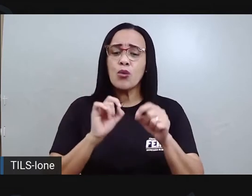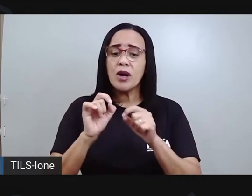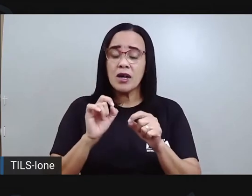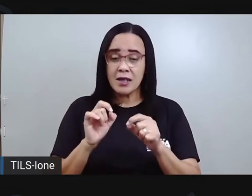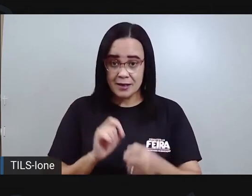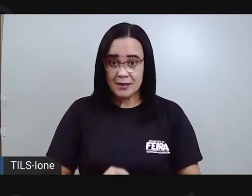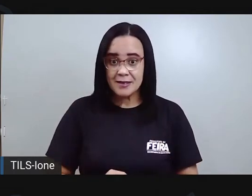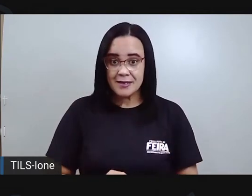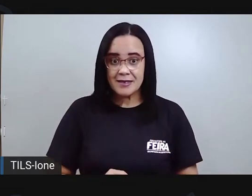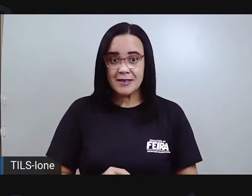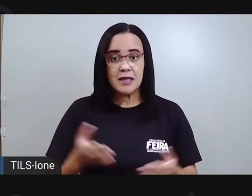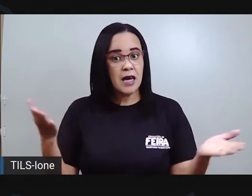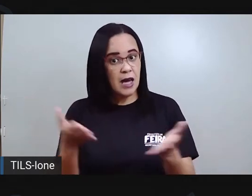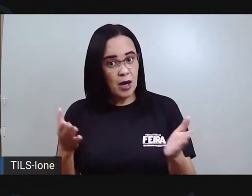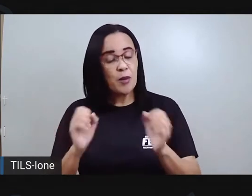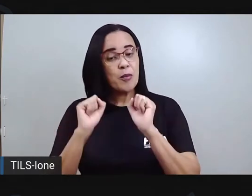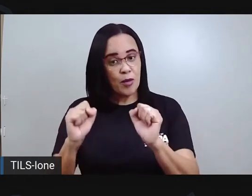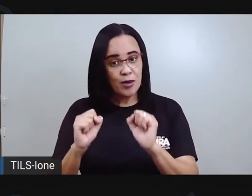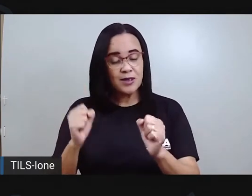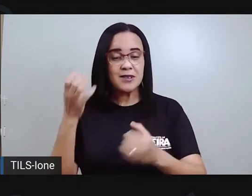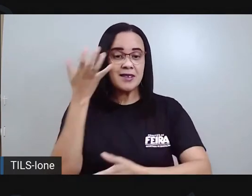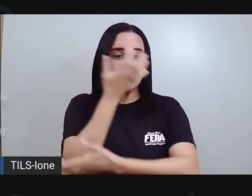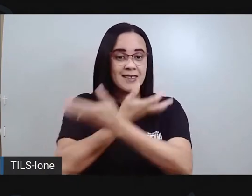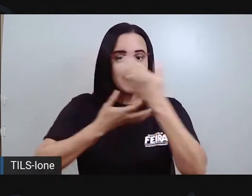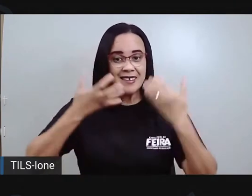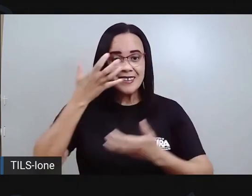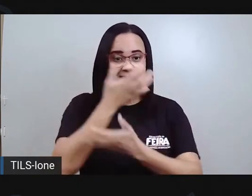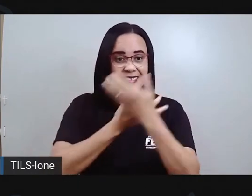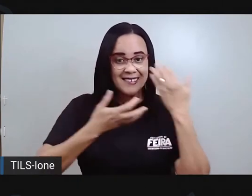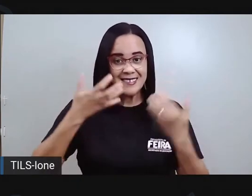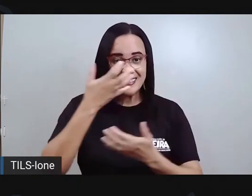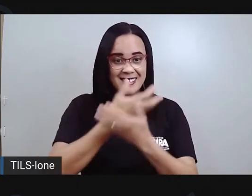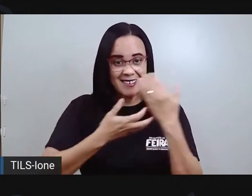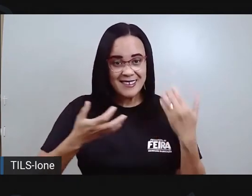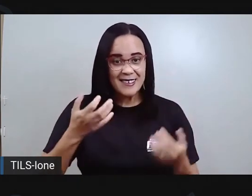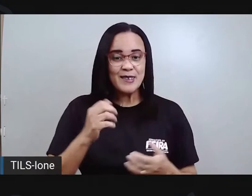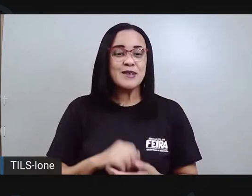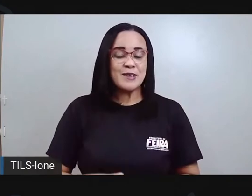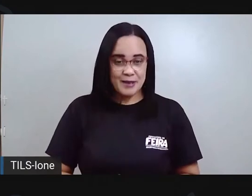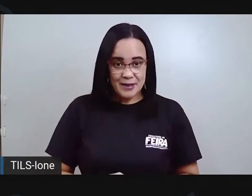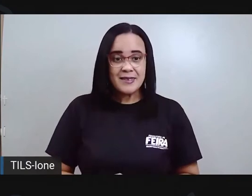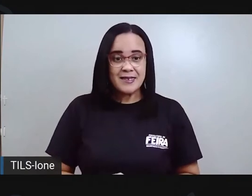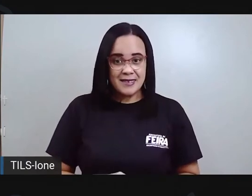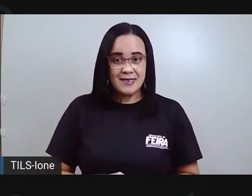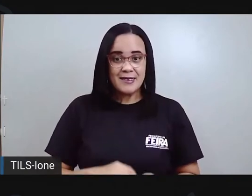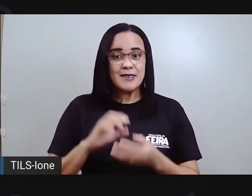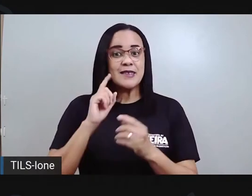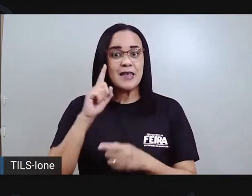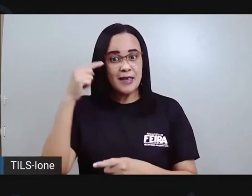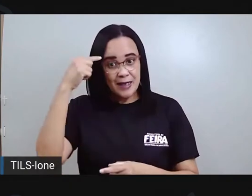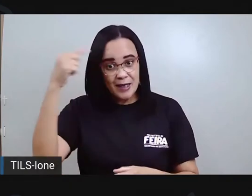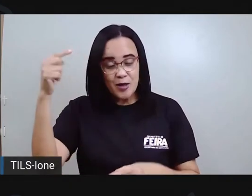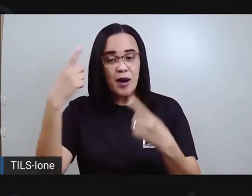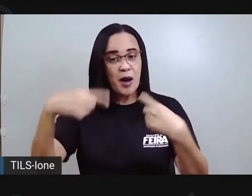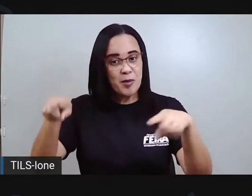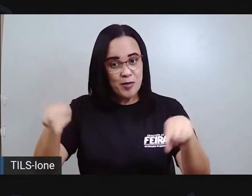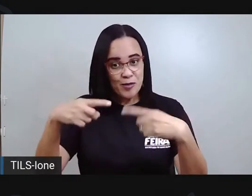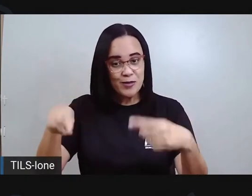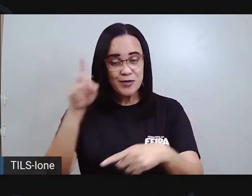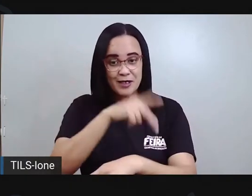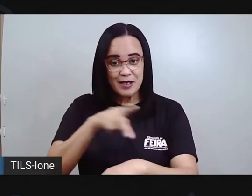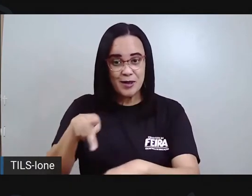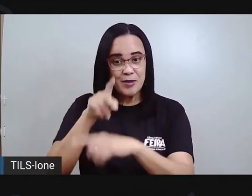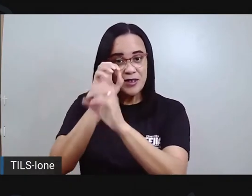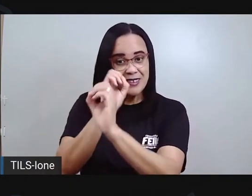cantar a poesia que eu acabei de ensinar? Ótima ideia!